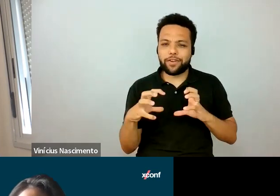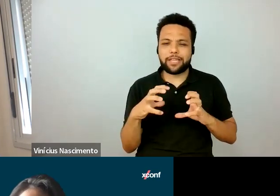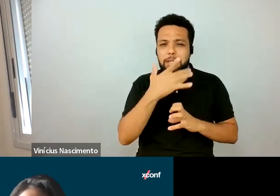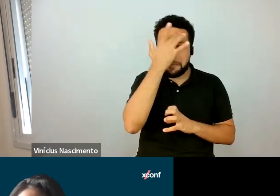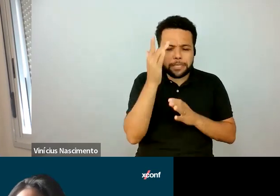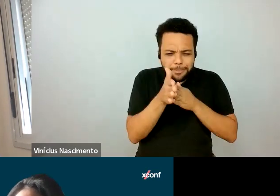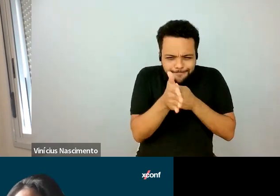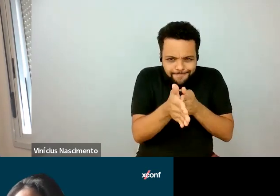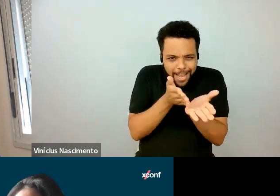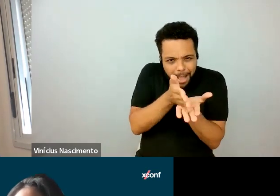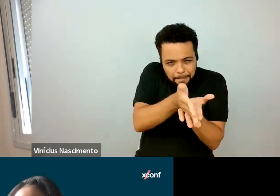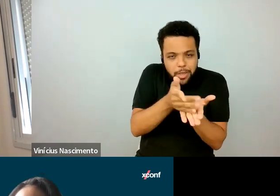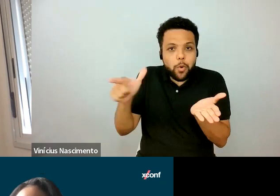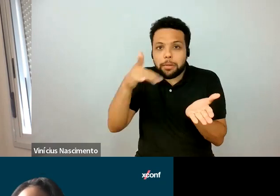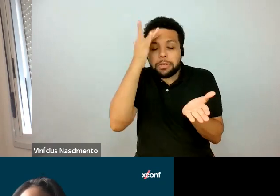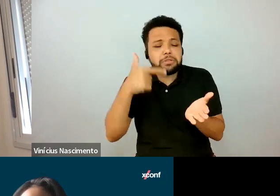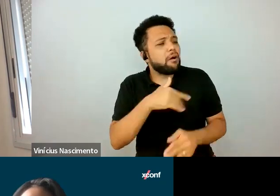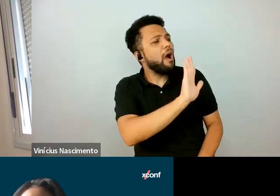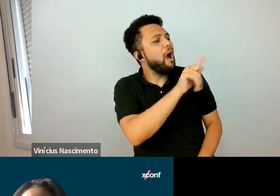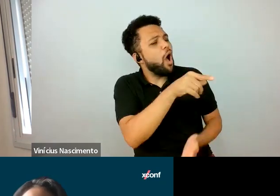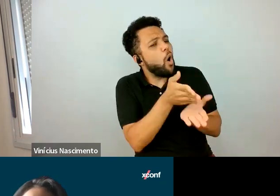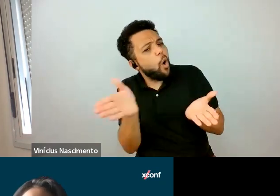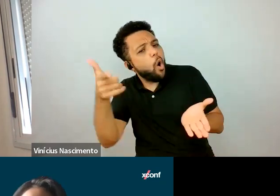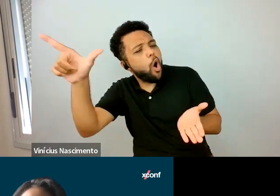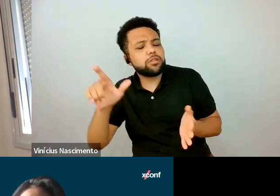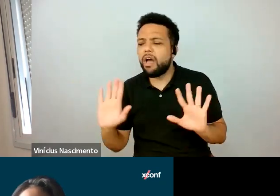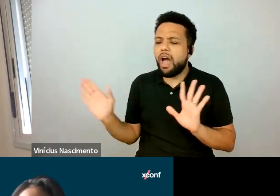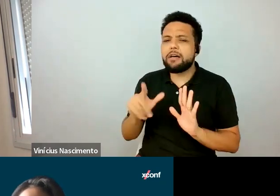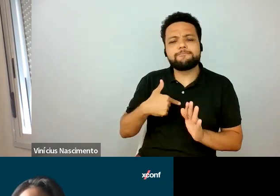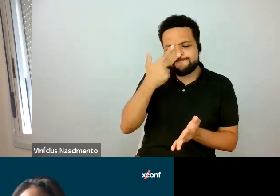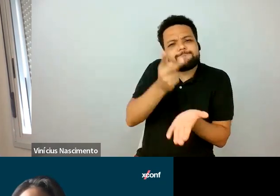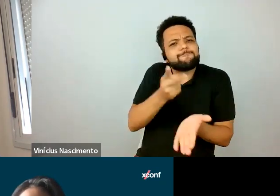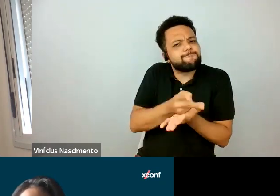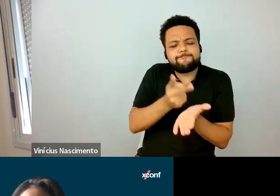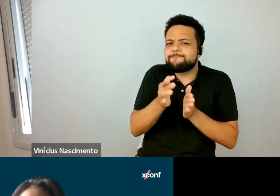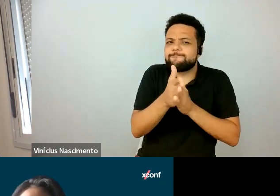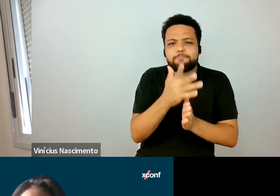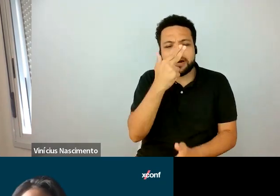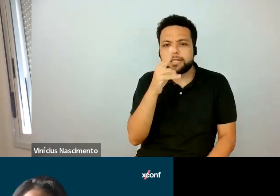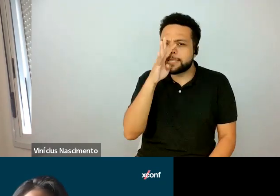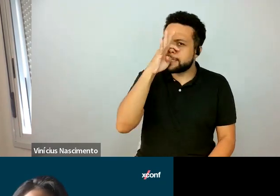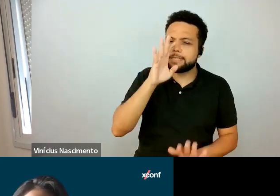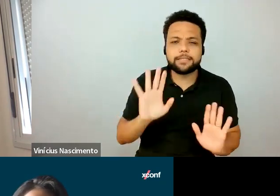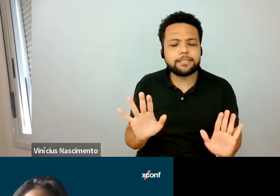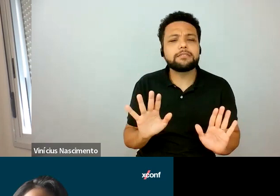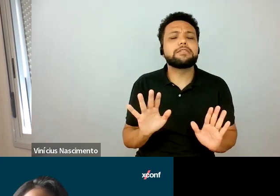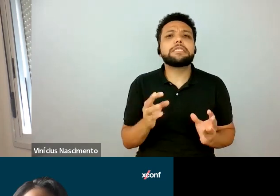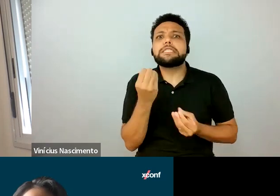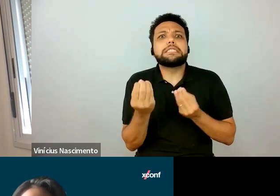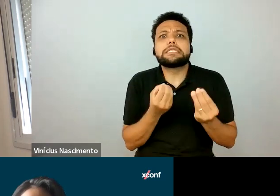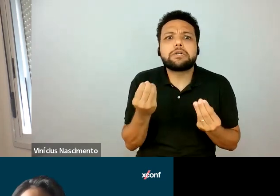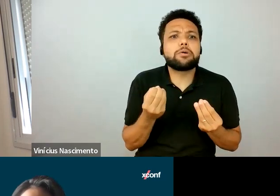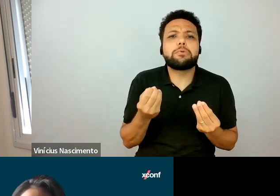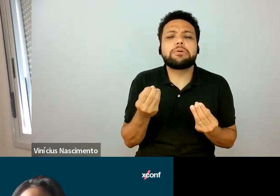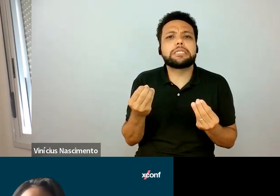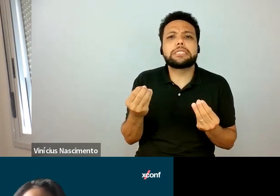outro caminho é melhor, mas aquela pessoa não, ela tá irredutível na ideia dela. Começa a fazer pergunta, não afirma, esse